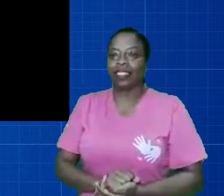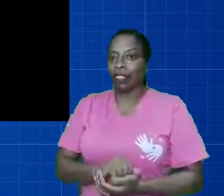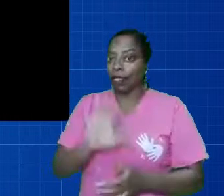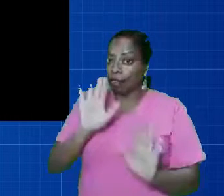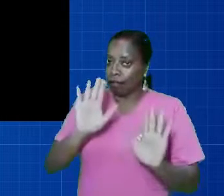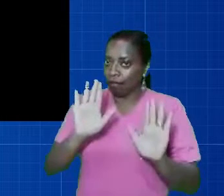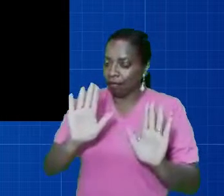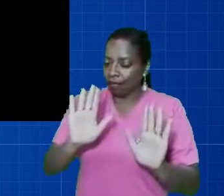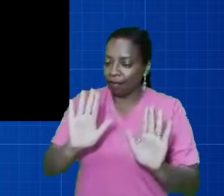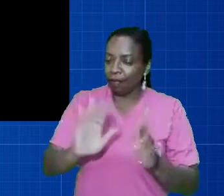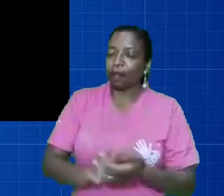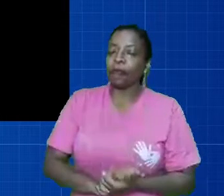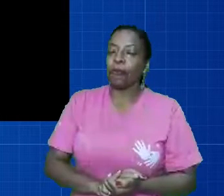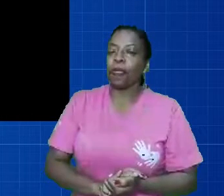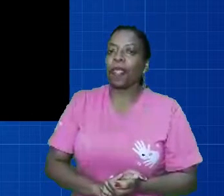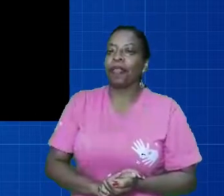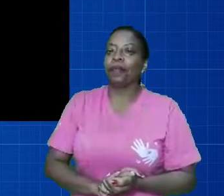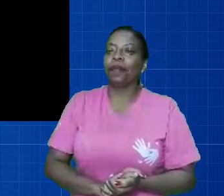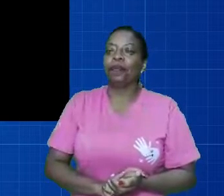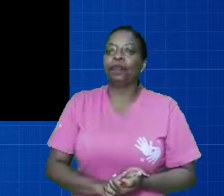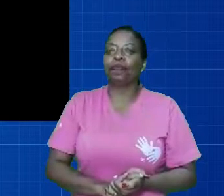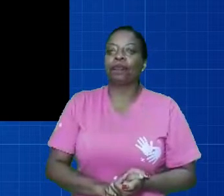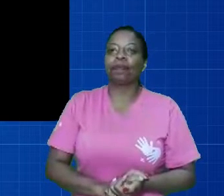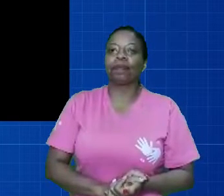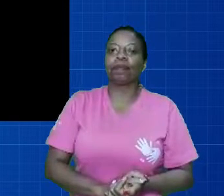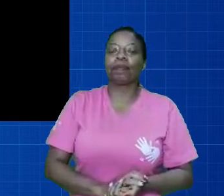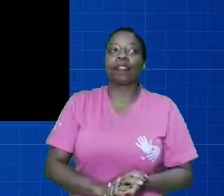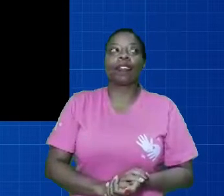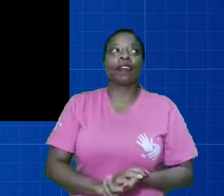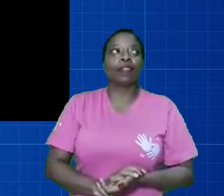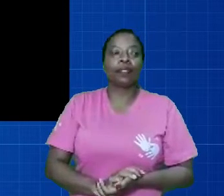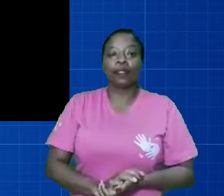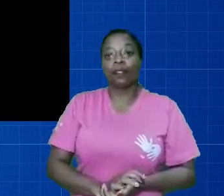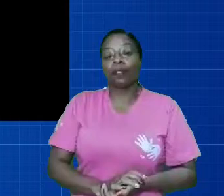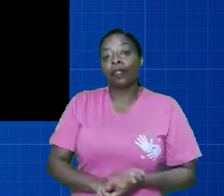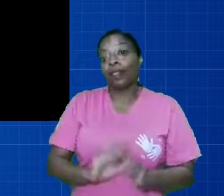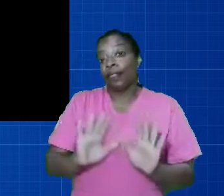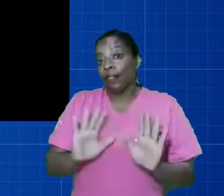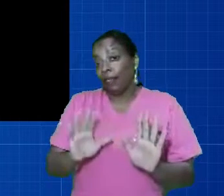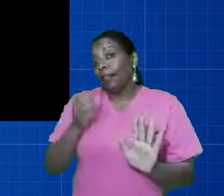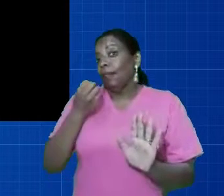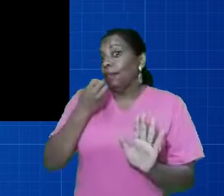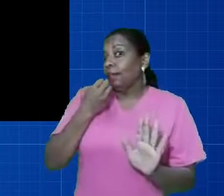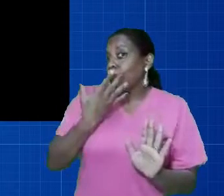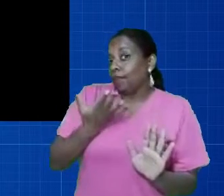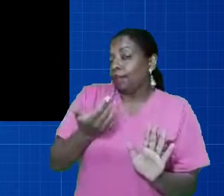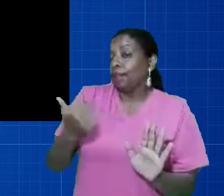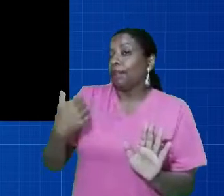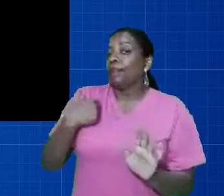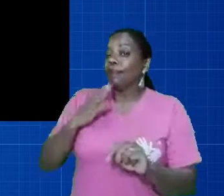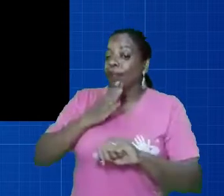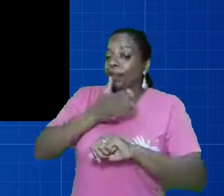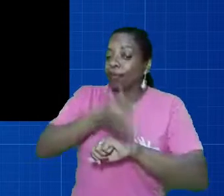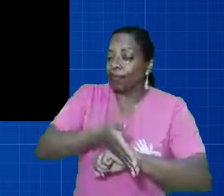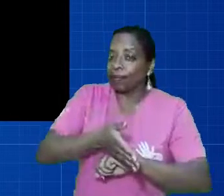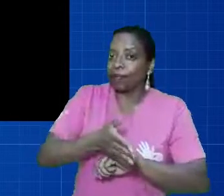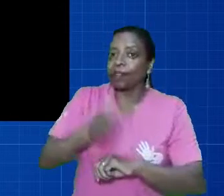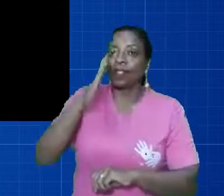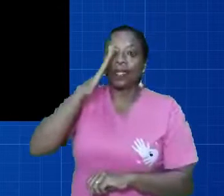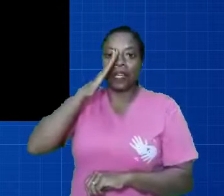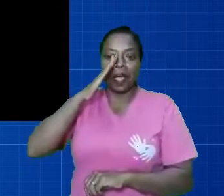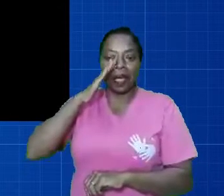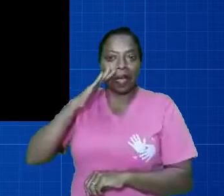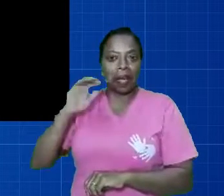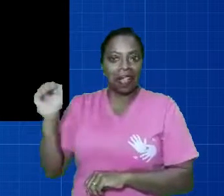Espera aí, esse aqui. Bom, aqui eu... Quando eu entrei na rede de Araucária,